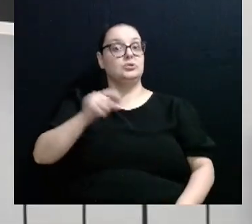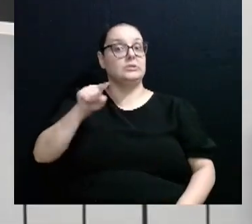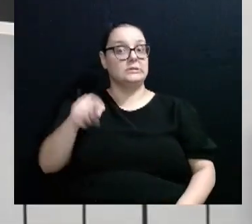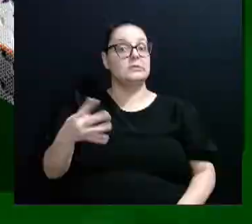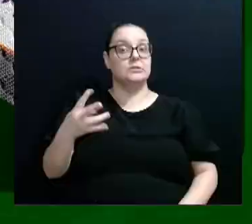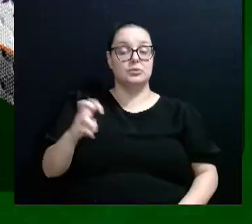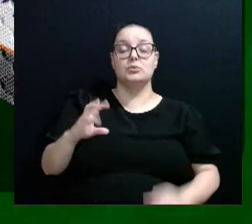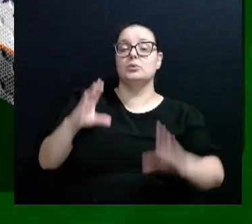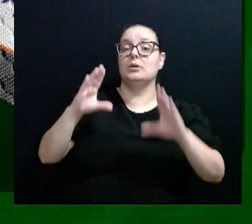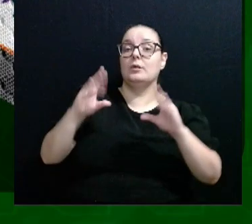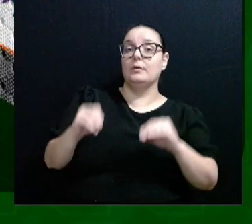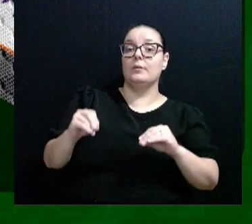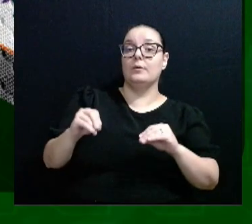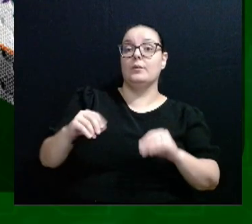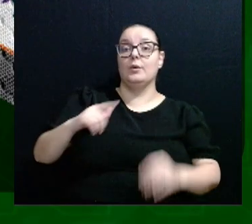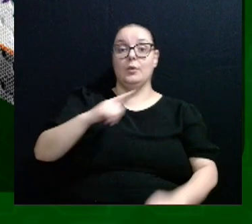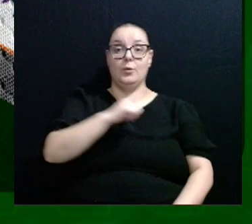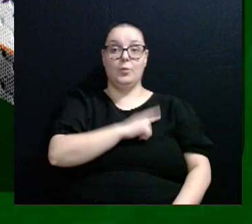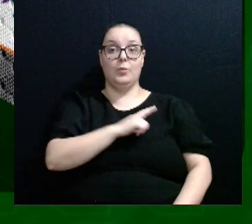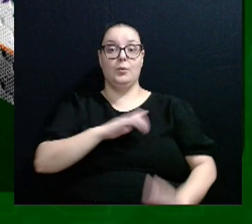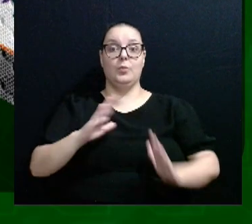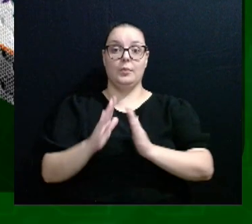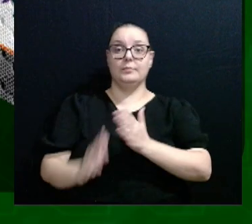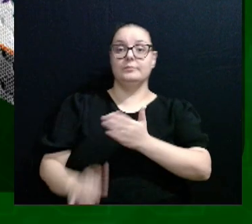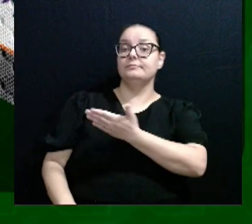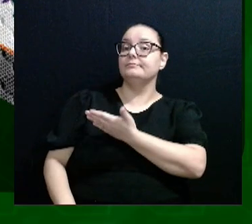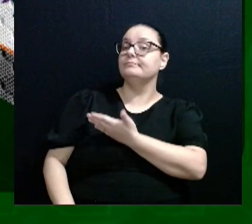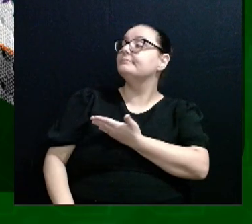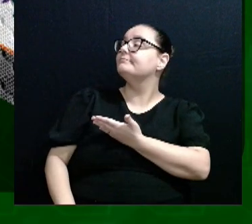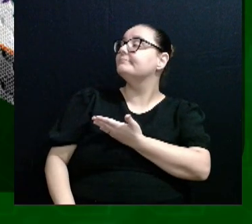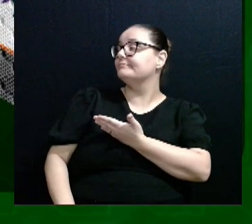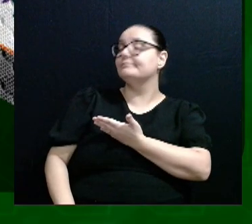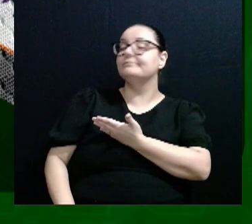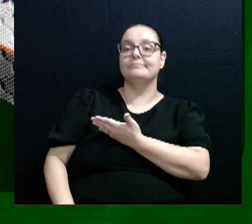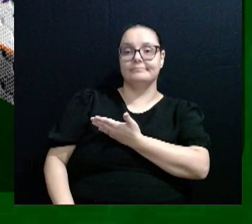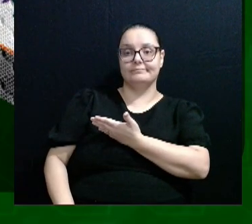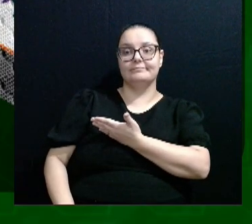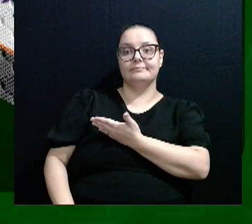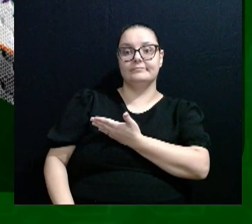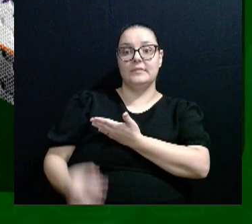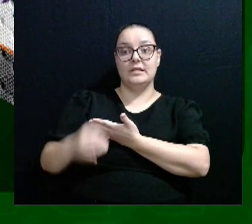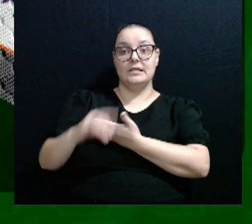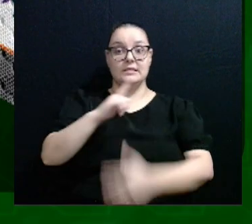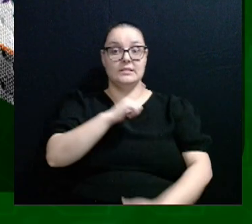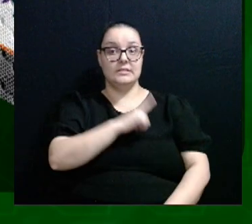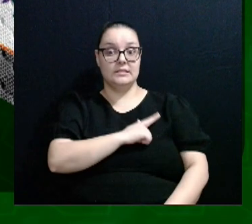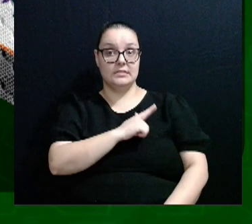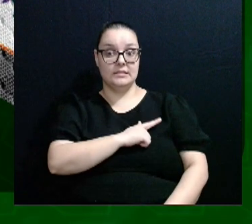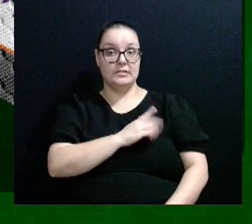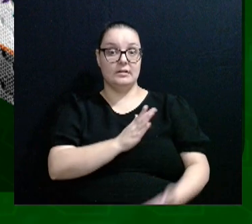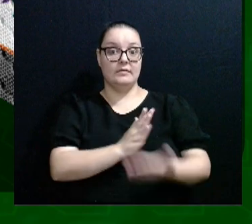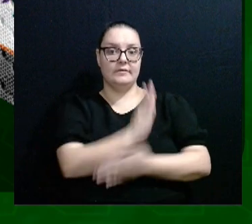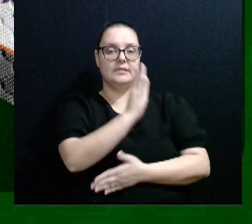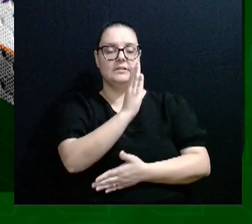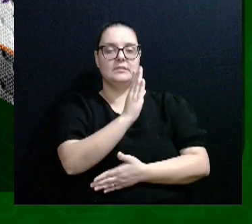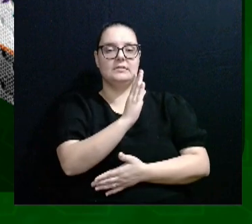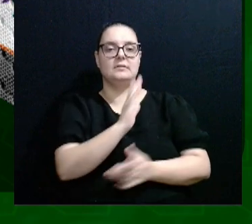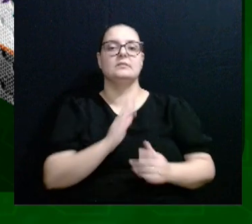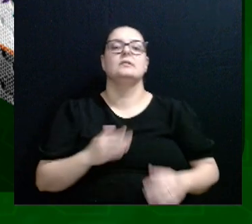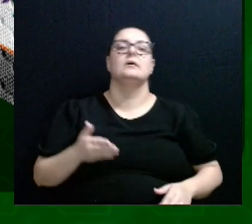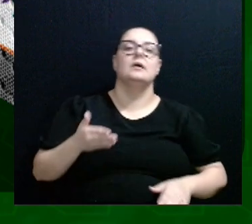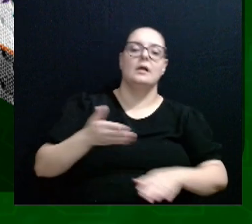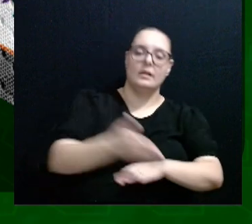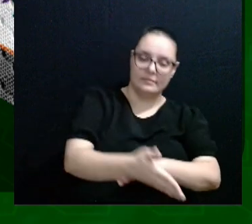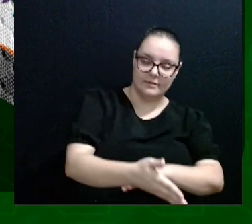o Guarani enfrenta o Naviraense. Se o Bugre vencer, se classifica. Se empatar, vai